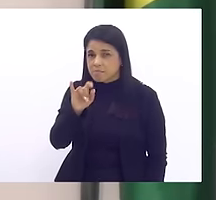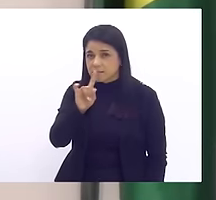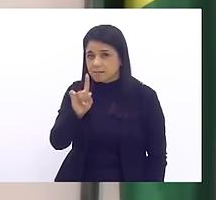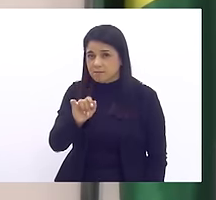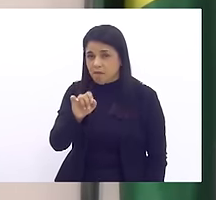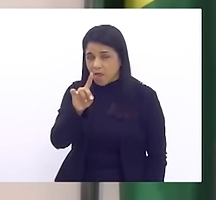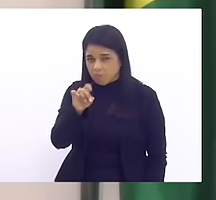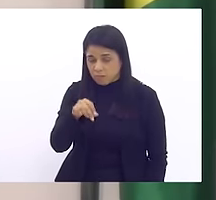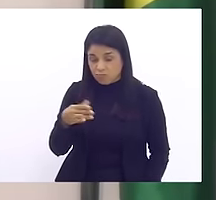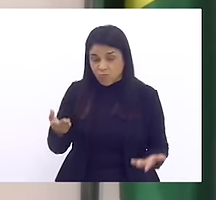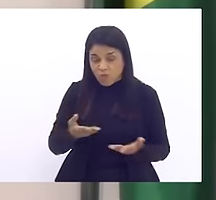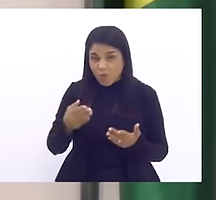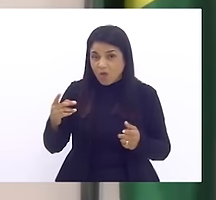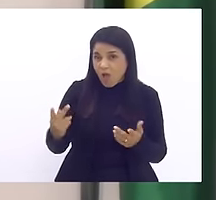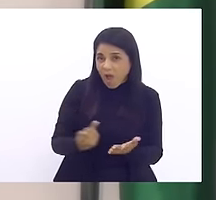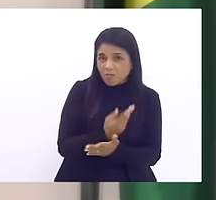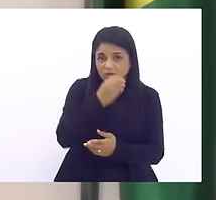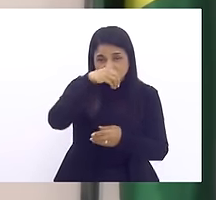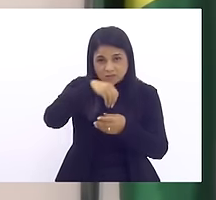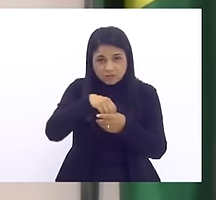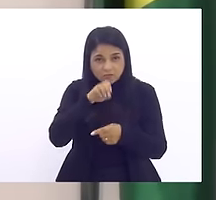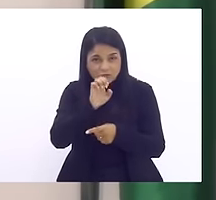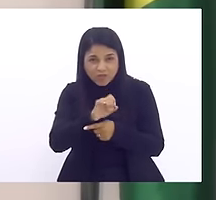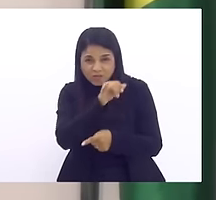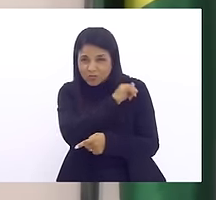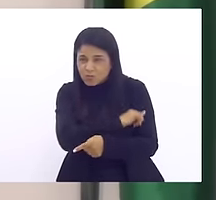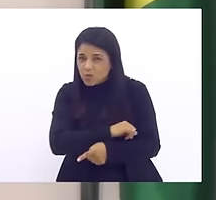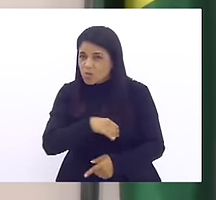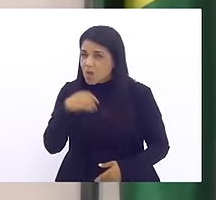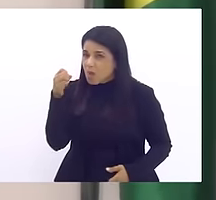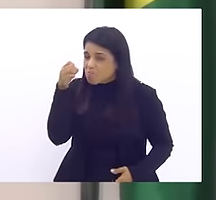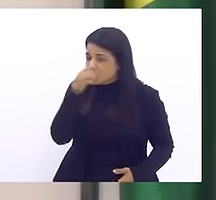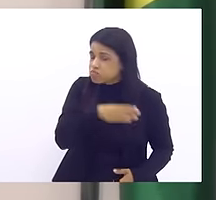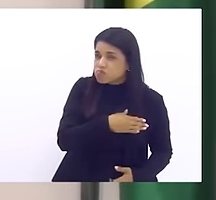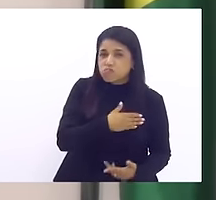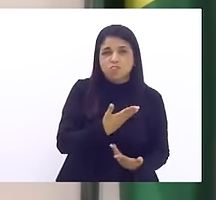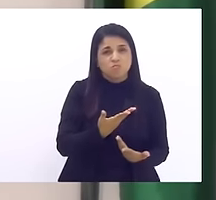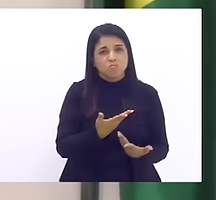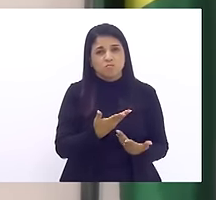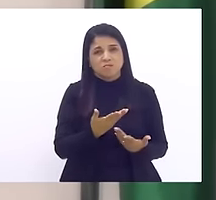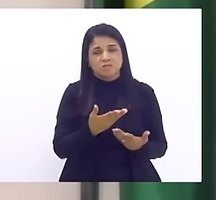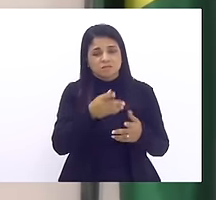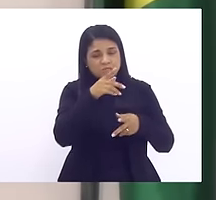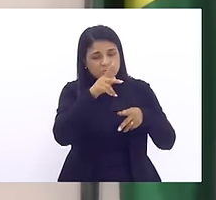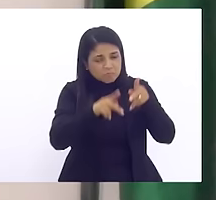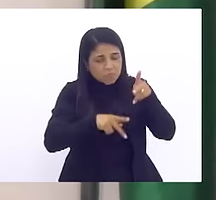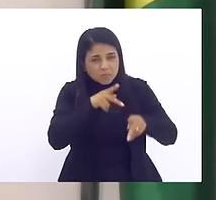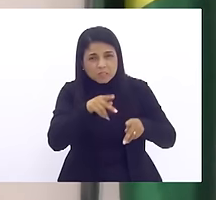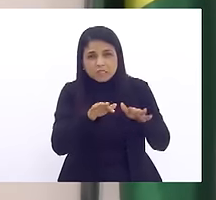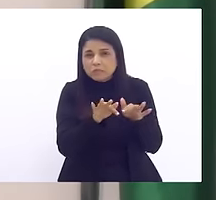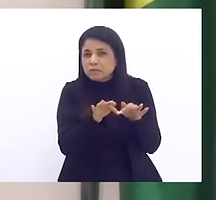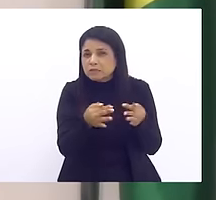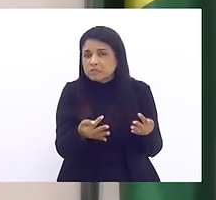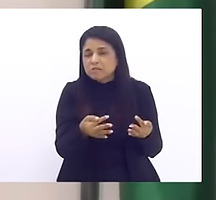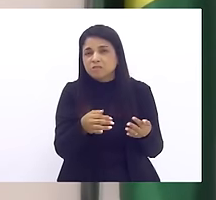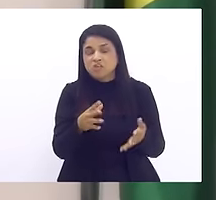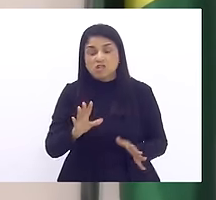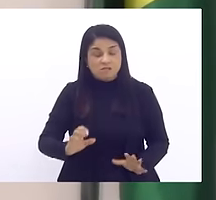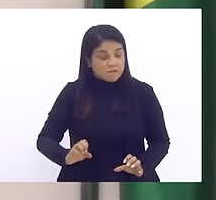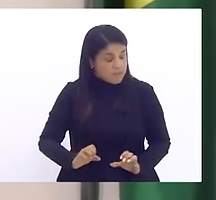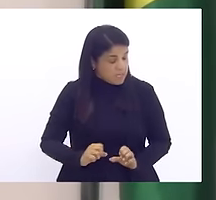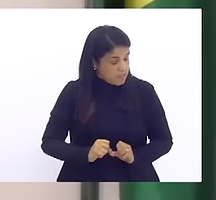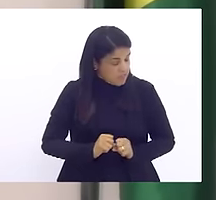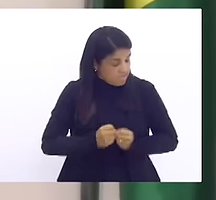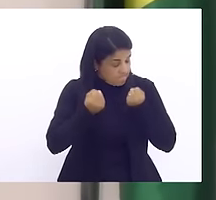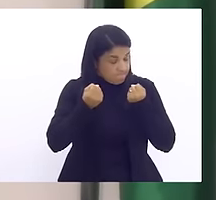hoje é uma coisa tão cruel com as pessoas mais simples que nos causa revolta